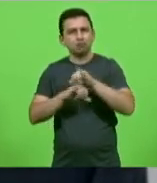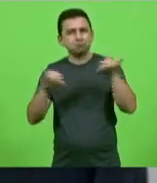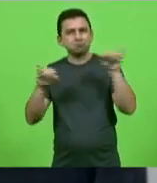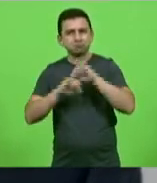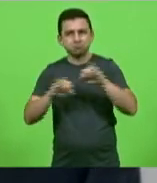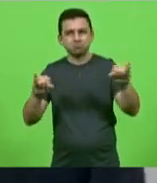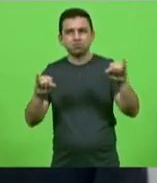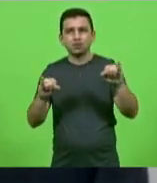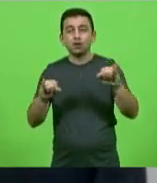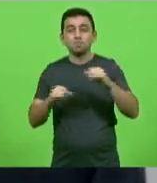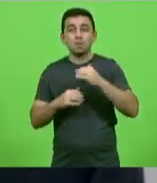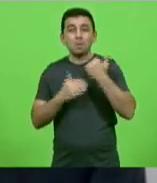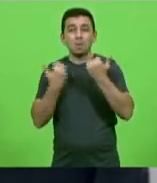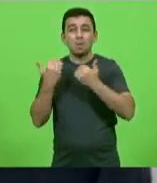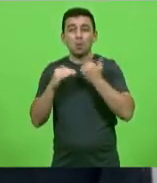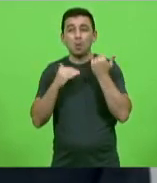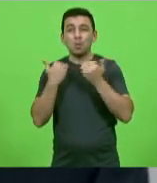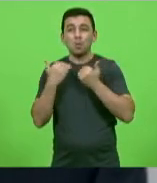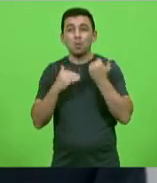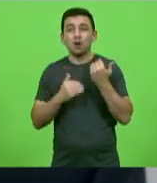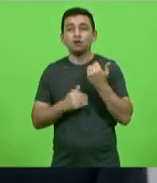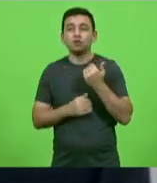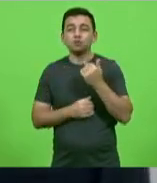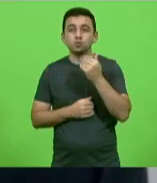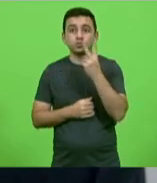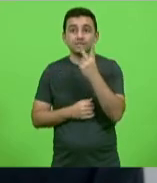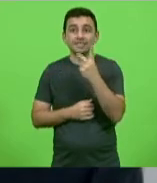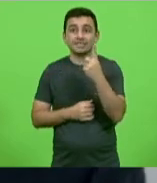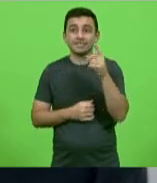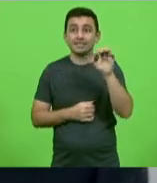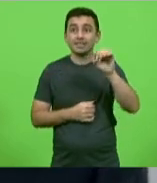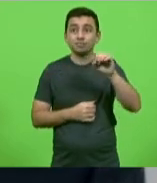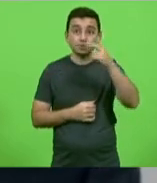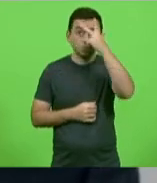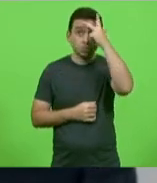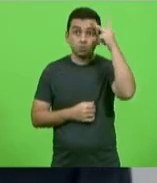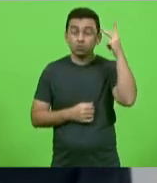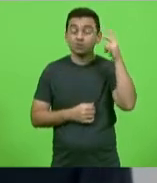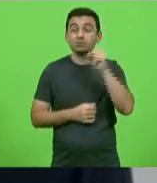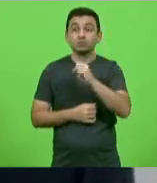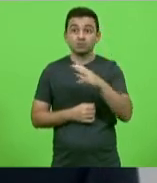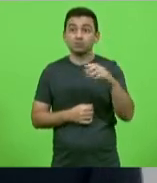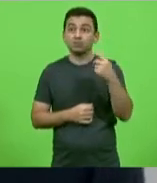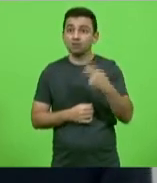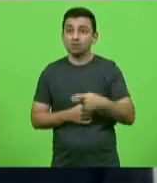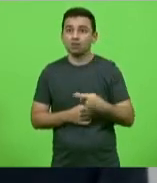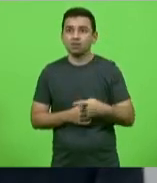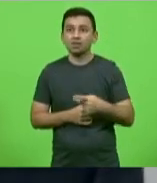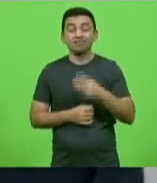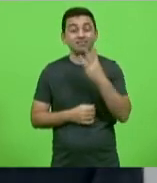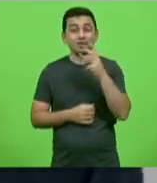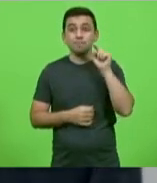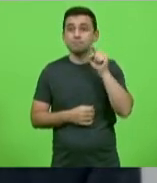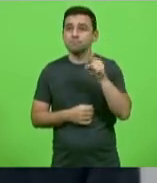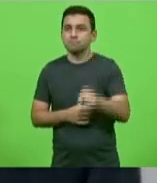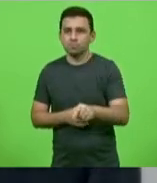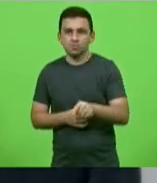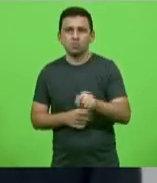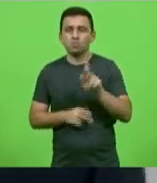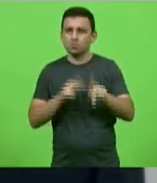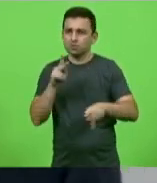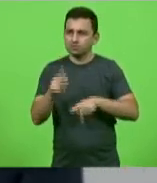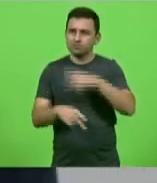imprensa, a morte de 210 catarinenses e mais de 3 mil brasileiros.